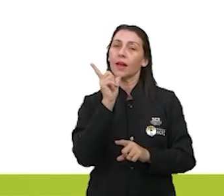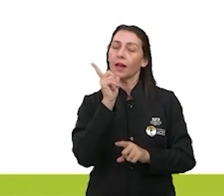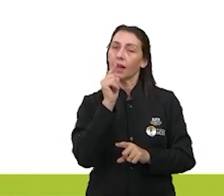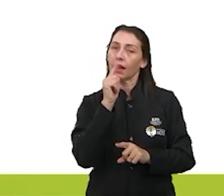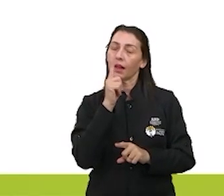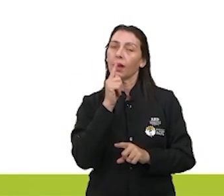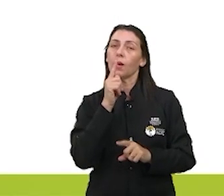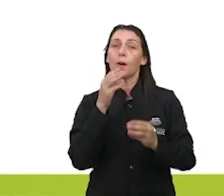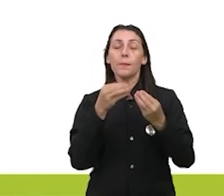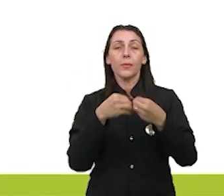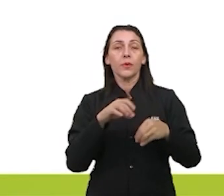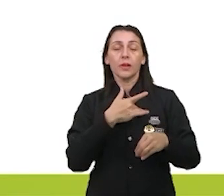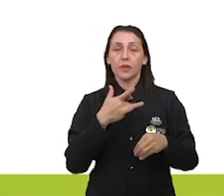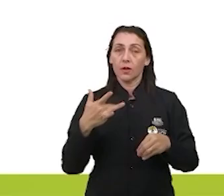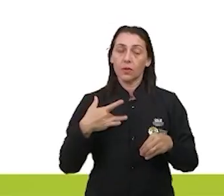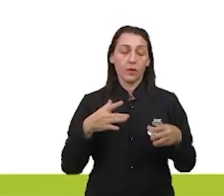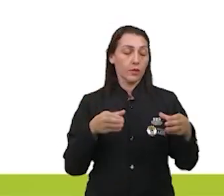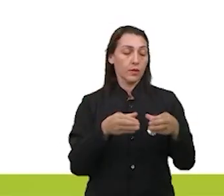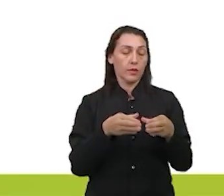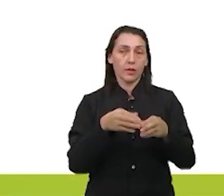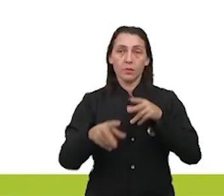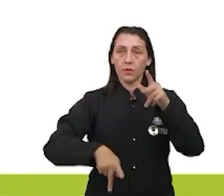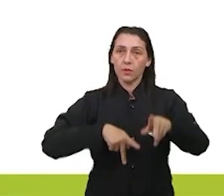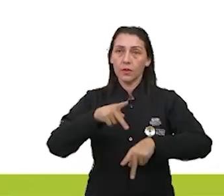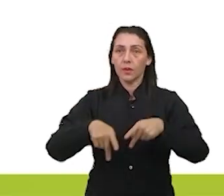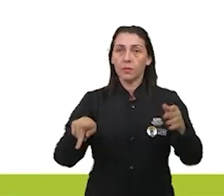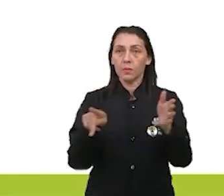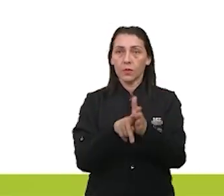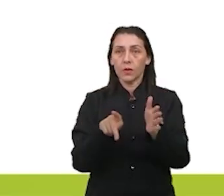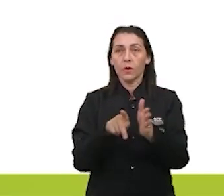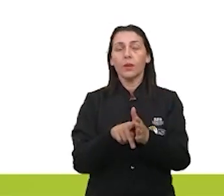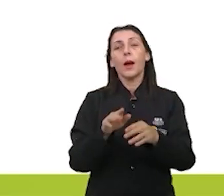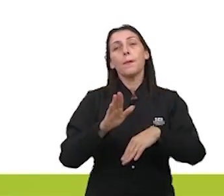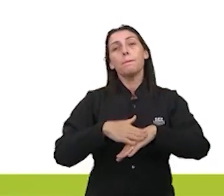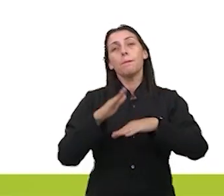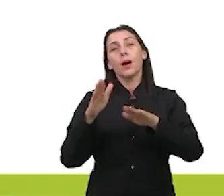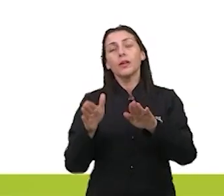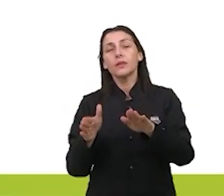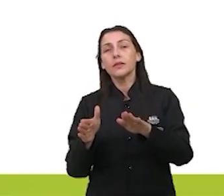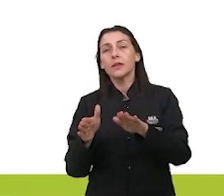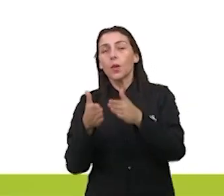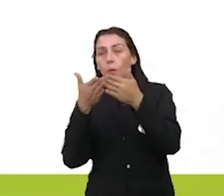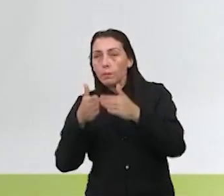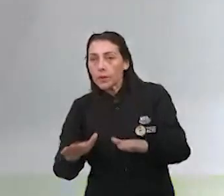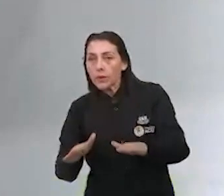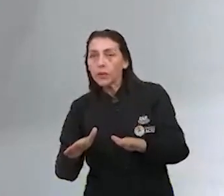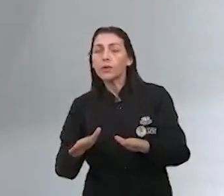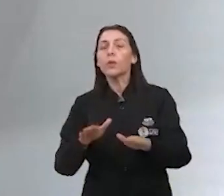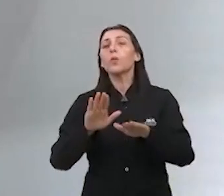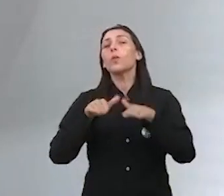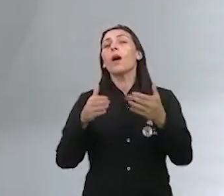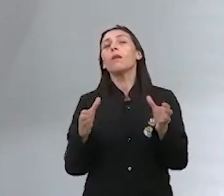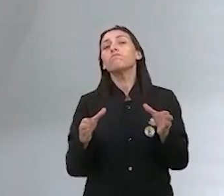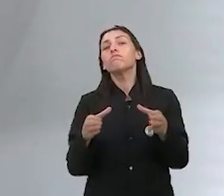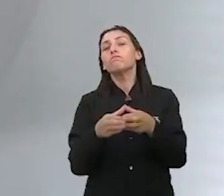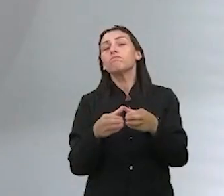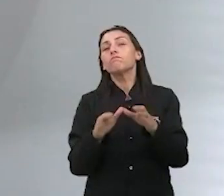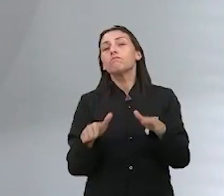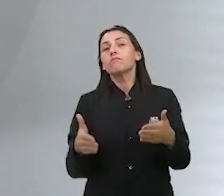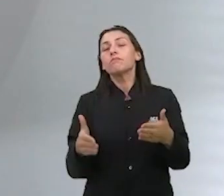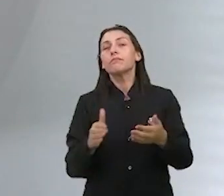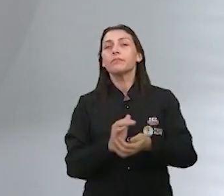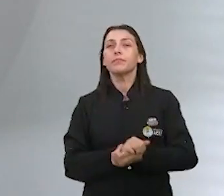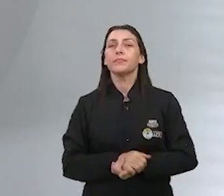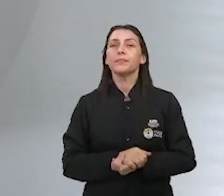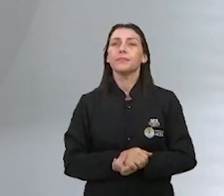afeta diretamente a saúde das comunidades, especialmente as mais vulneráveis. Que comunidades mais vulneráveis seriam